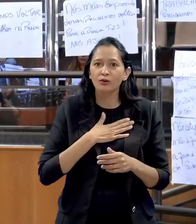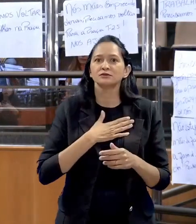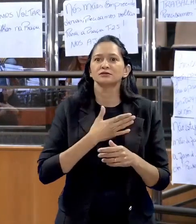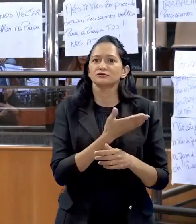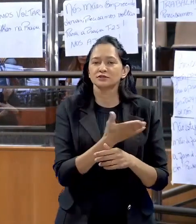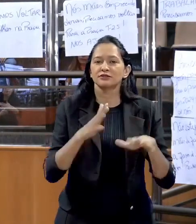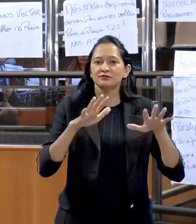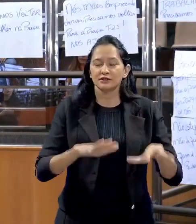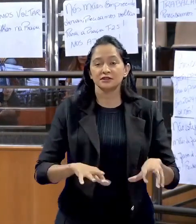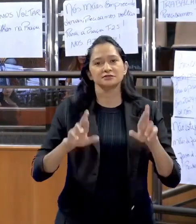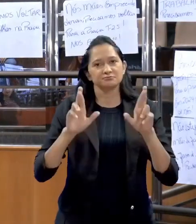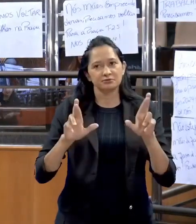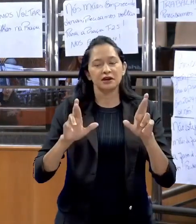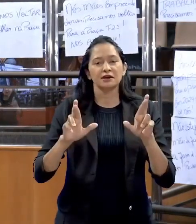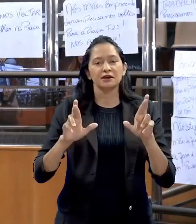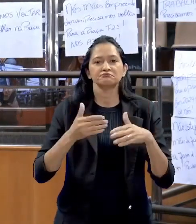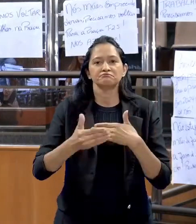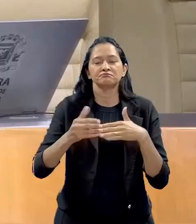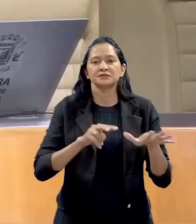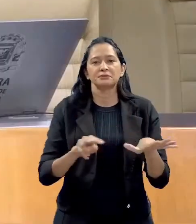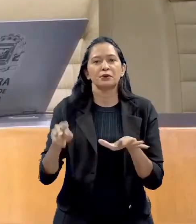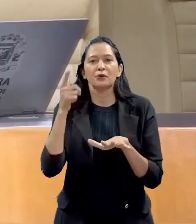vocês usarem a tribuna aqui. Muito obrigada.